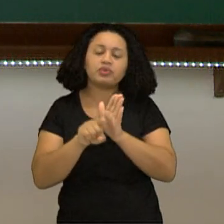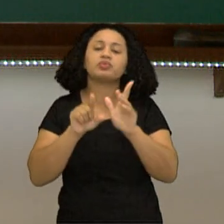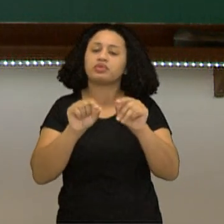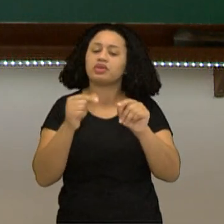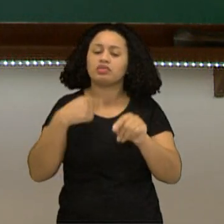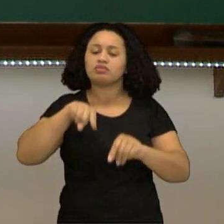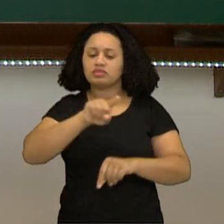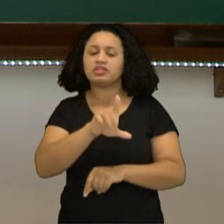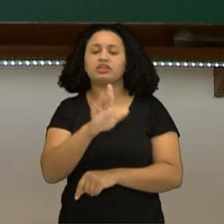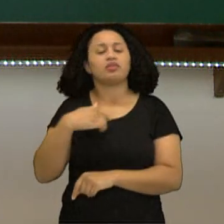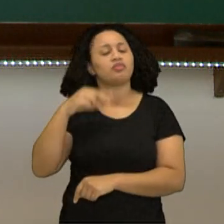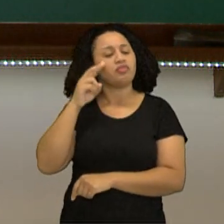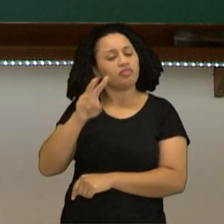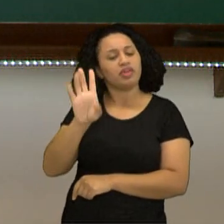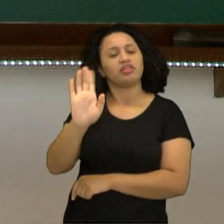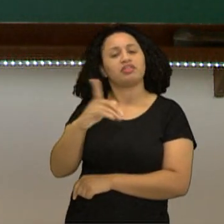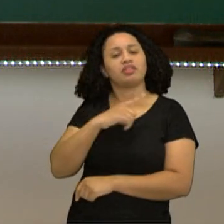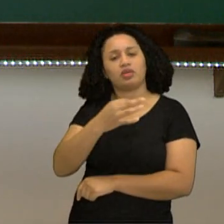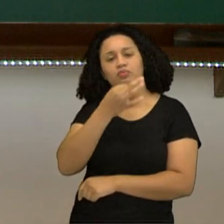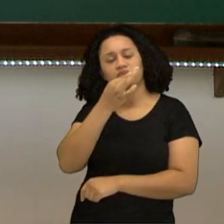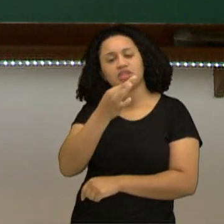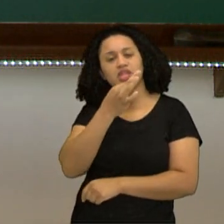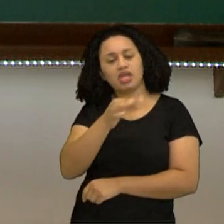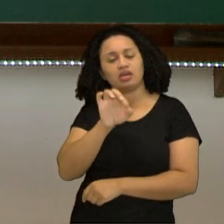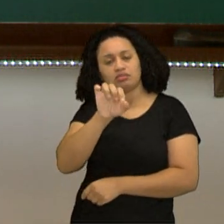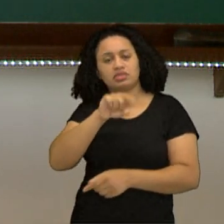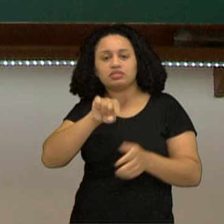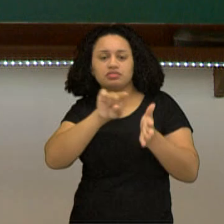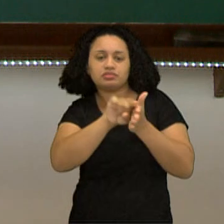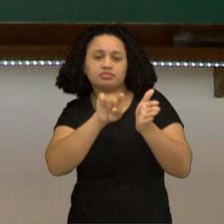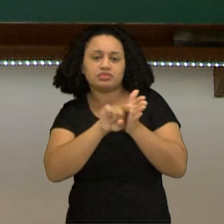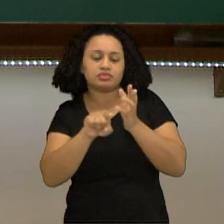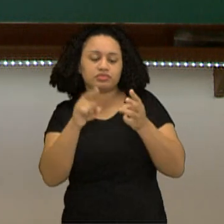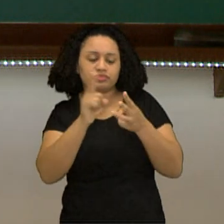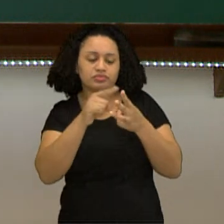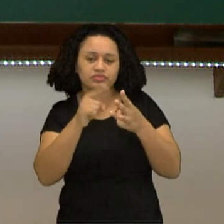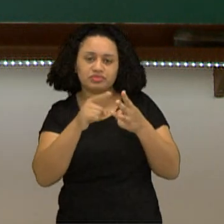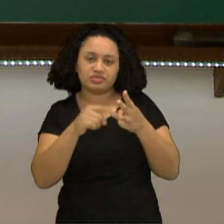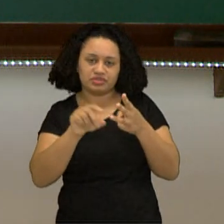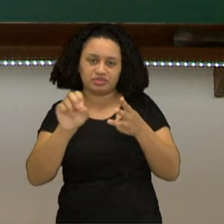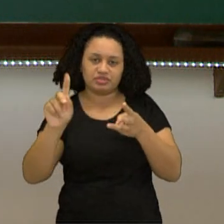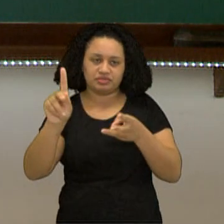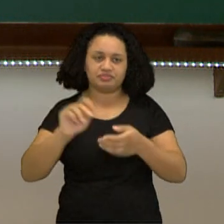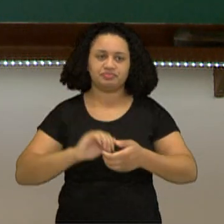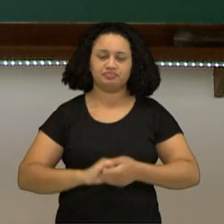vocês têm muita opinião para dar referente a essas perguntinhas, ok?